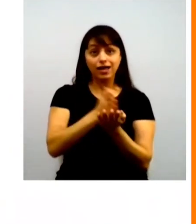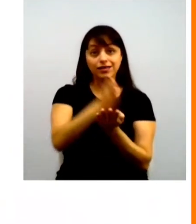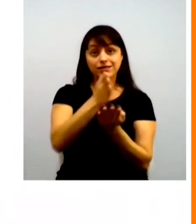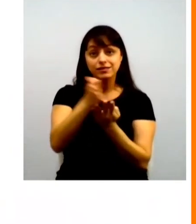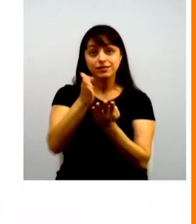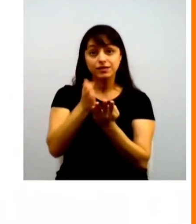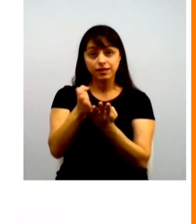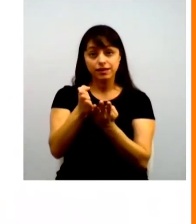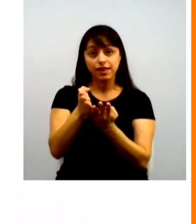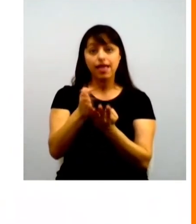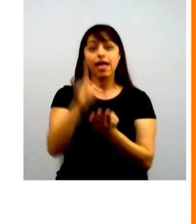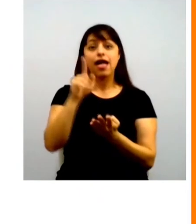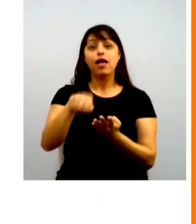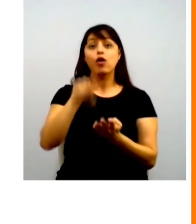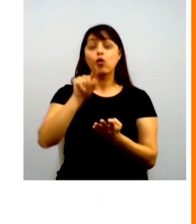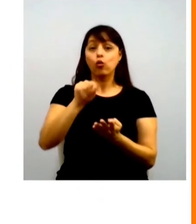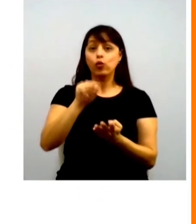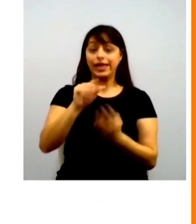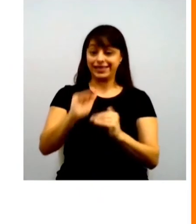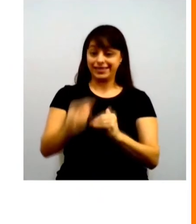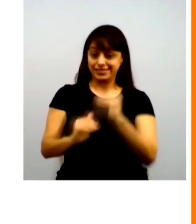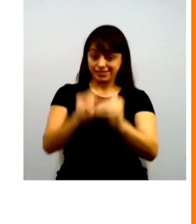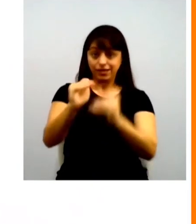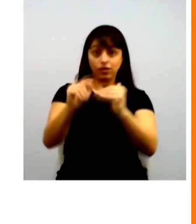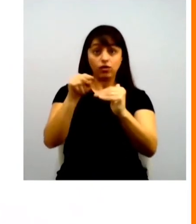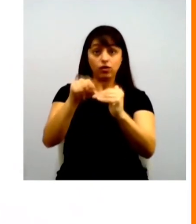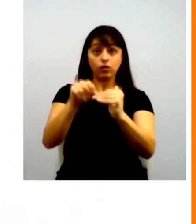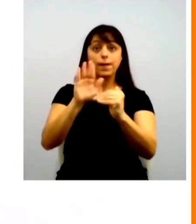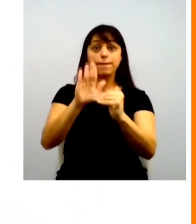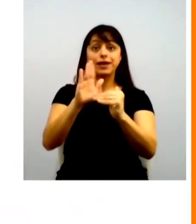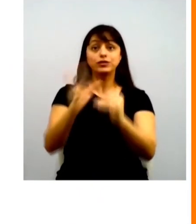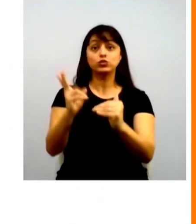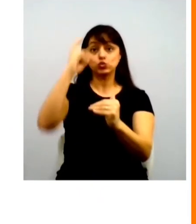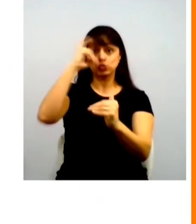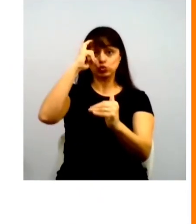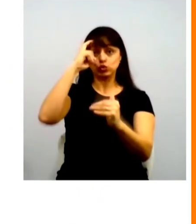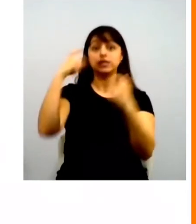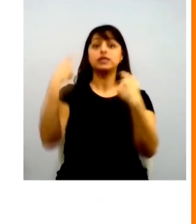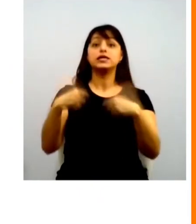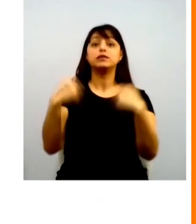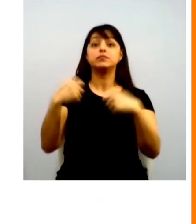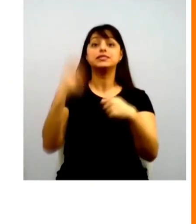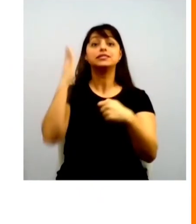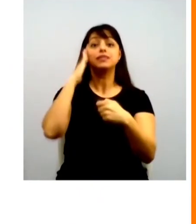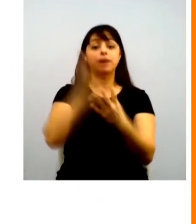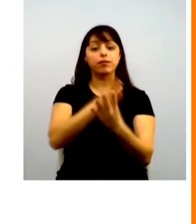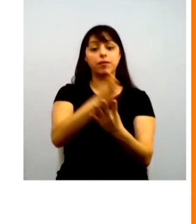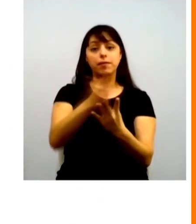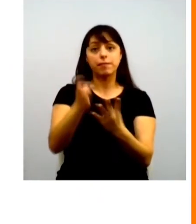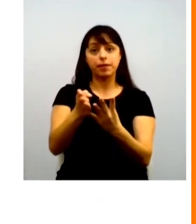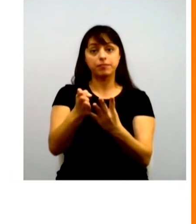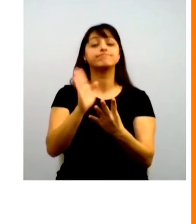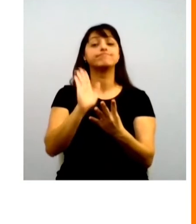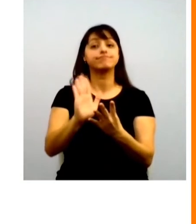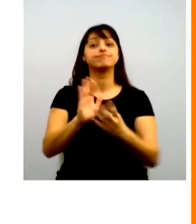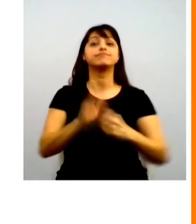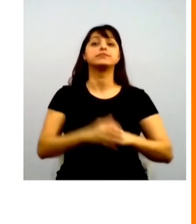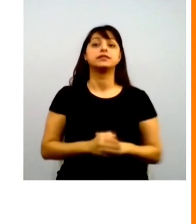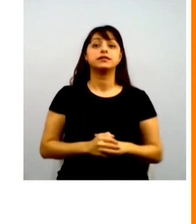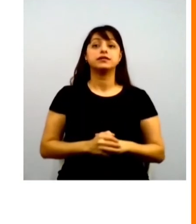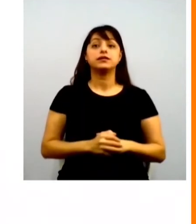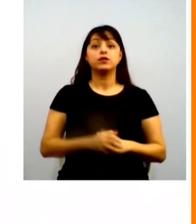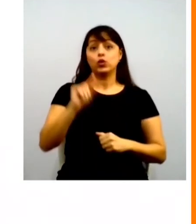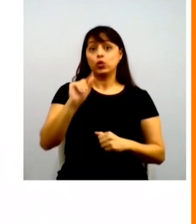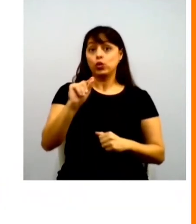e da cultura depende de que dimensões podamos. Portanto, há a dimensão do Desenvolução do